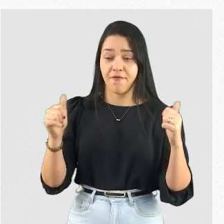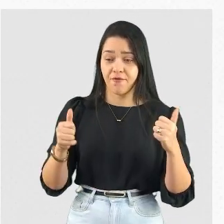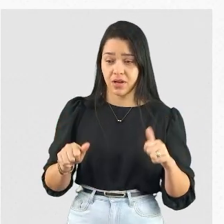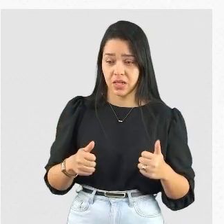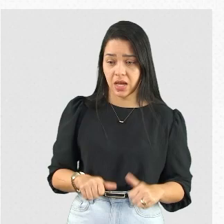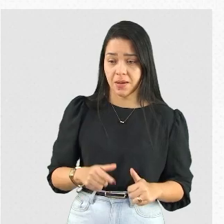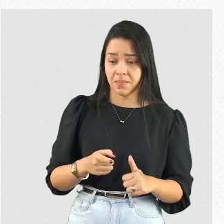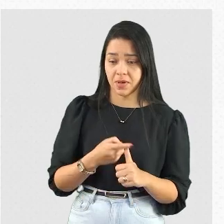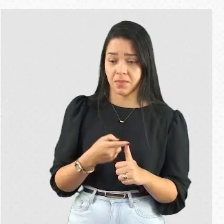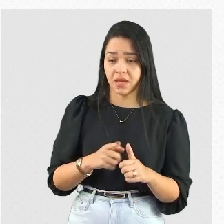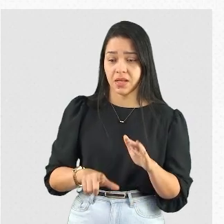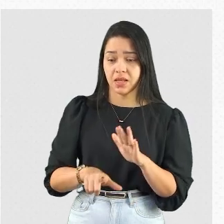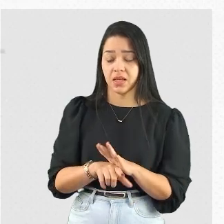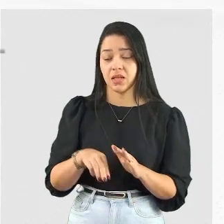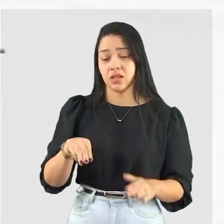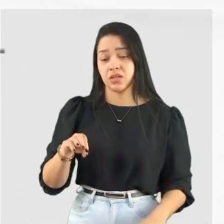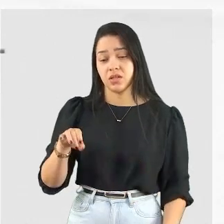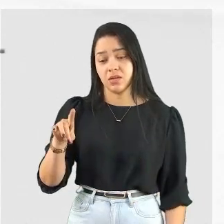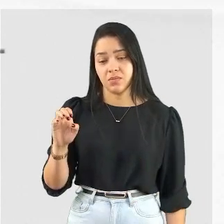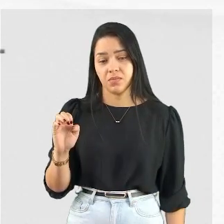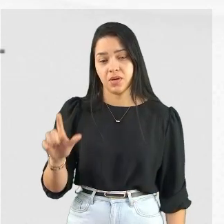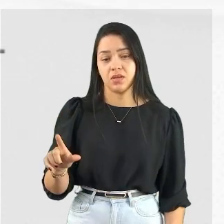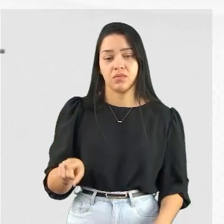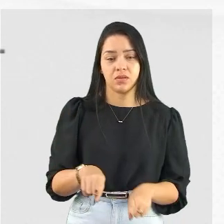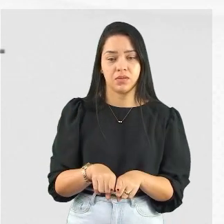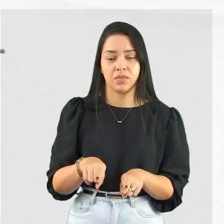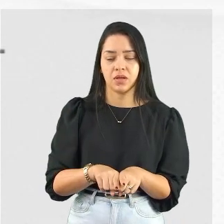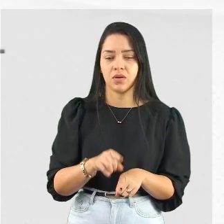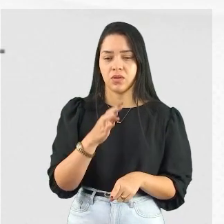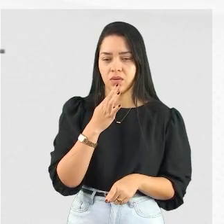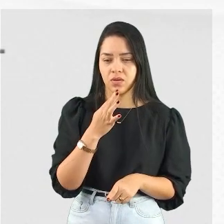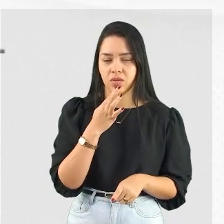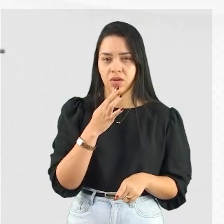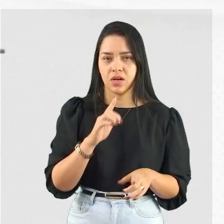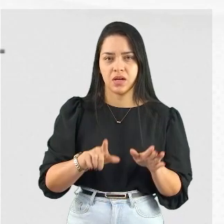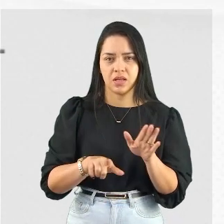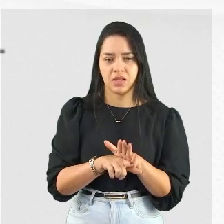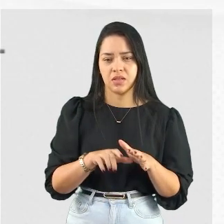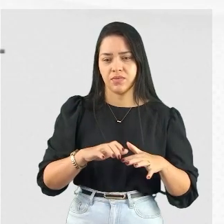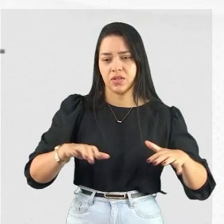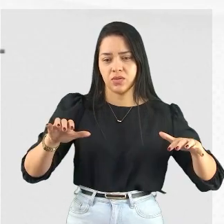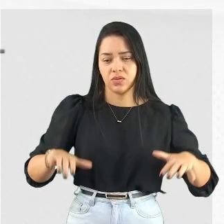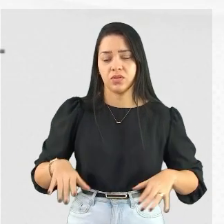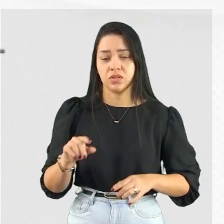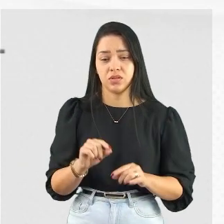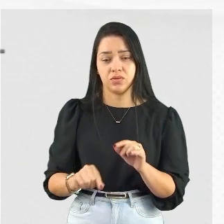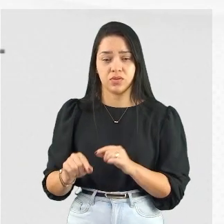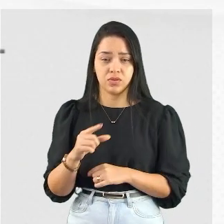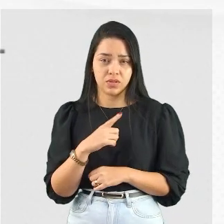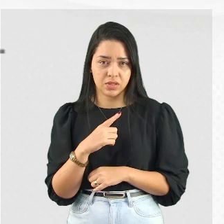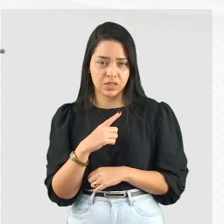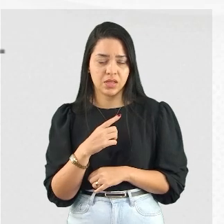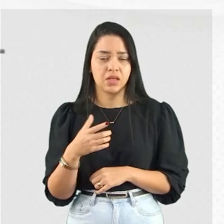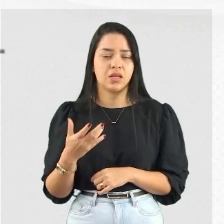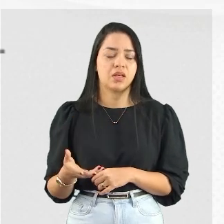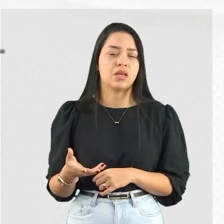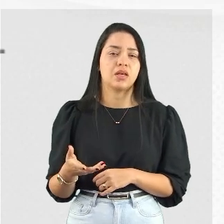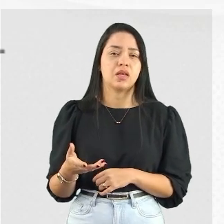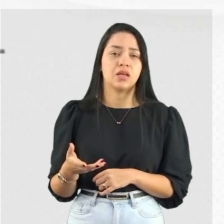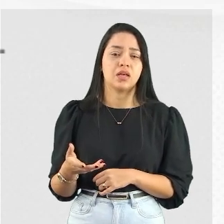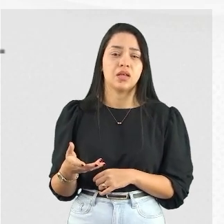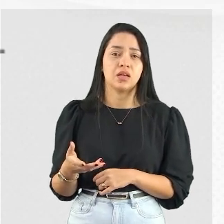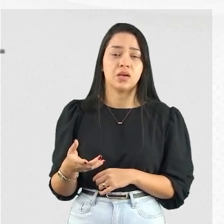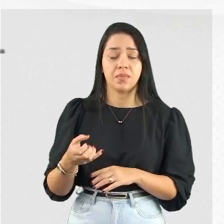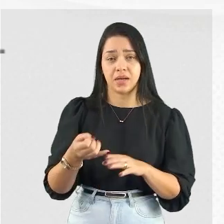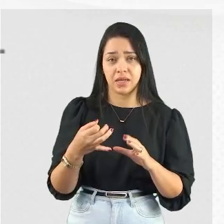a primeira lei de Mendel, né, que também é conhecida como lei da segregação de fatores, e o que acontece com o par de fatores, né, que determina